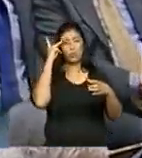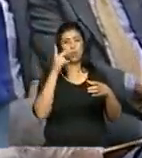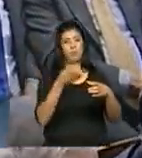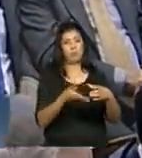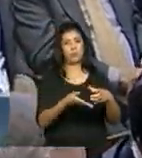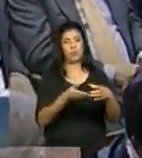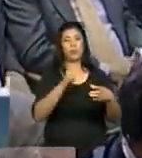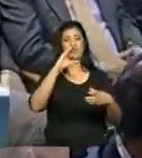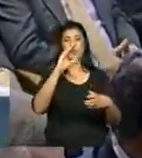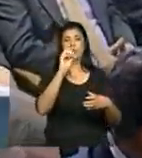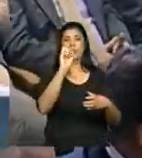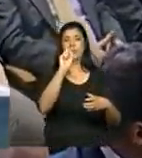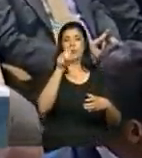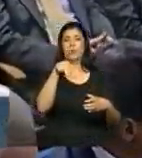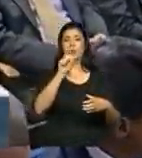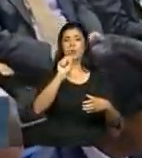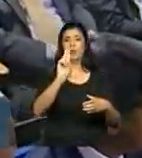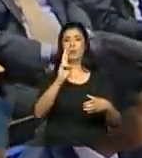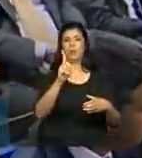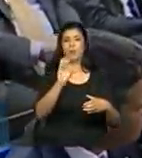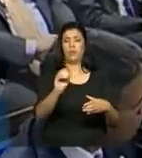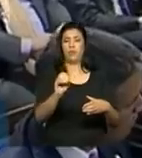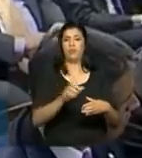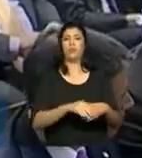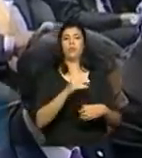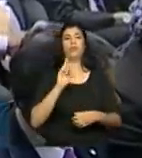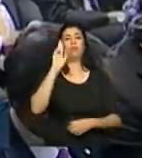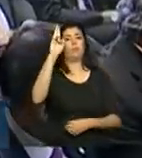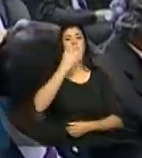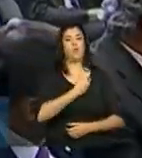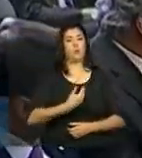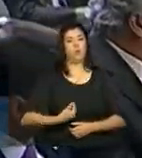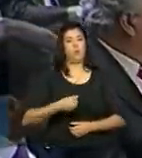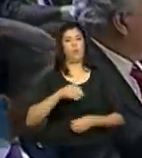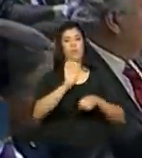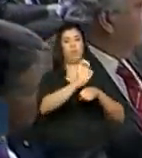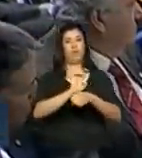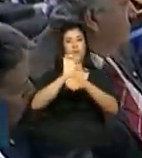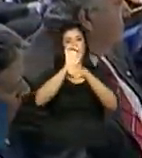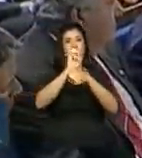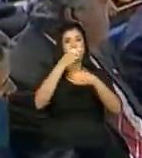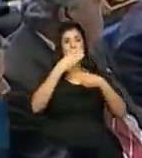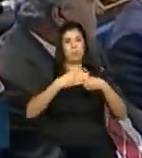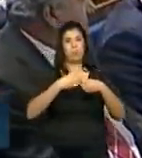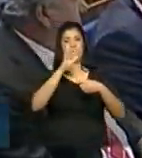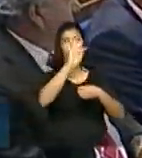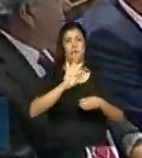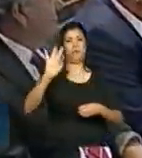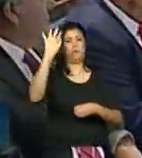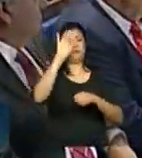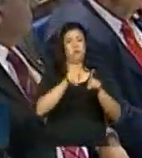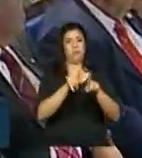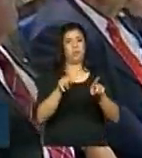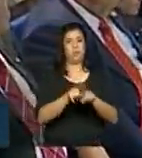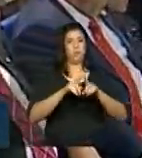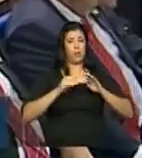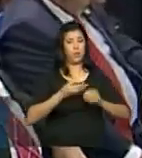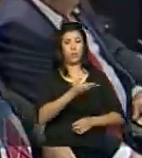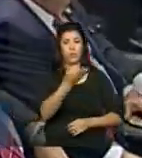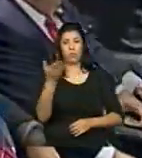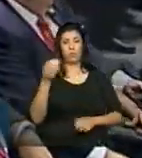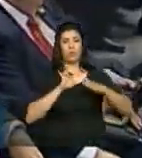representantes aqui dos governos federal, estadual e municipal, representante aqui dos